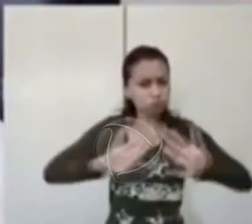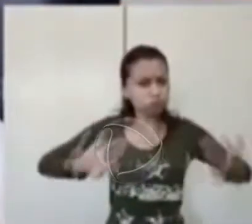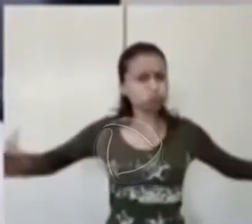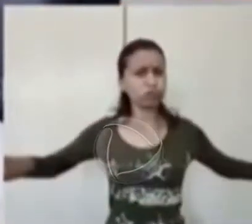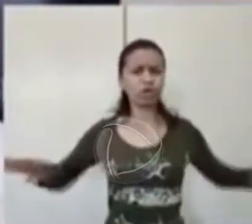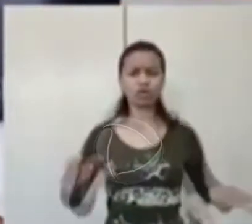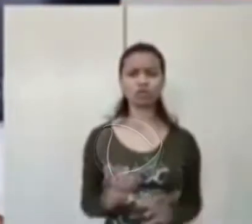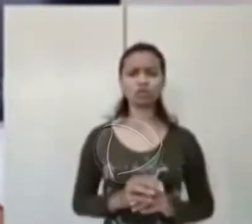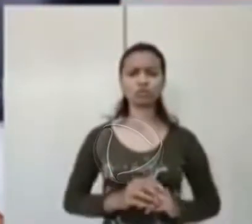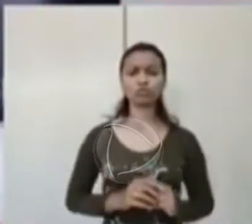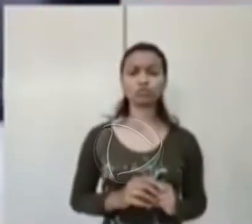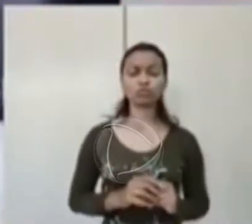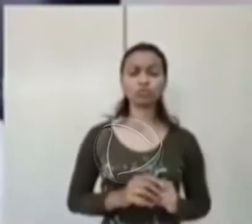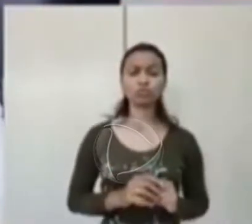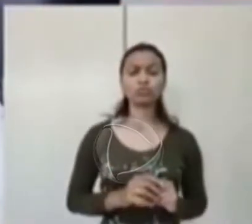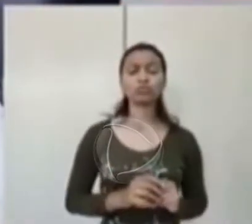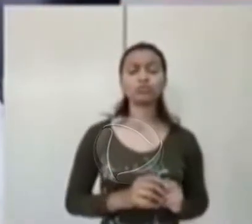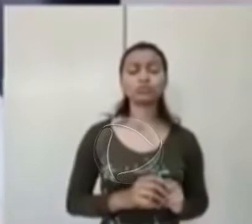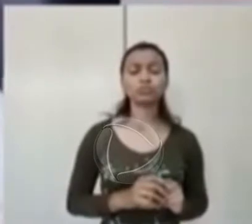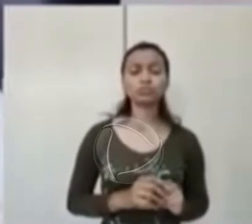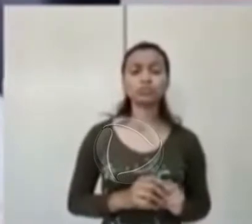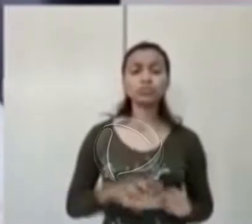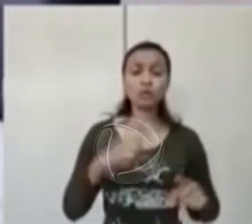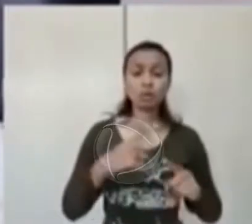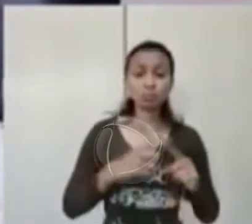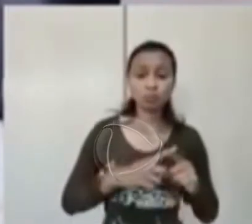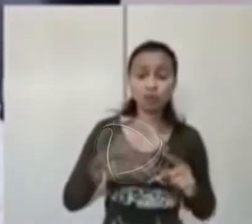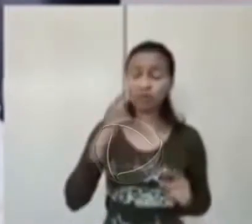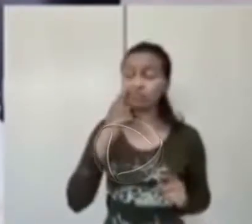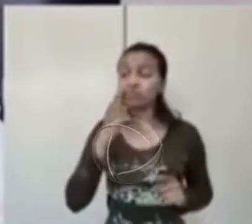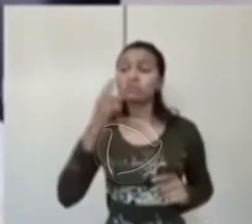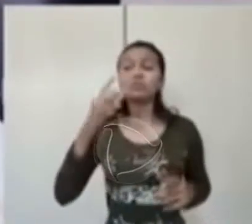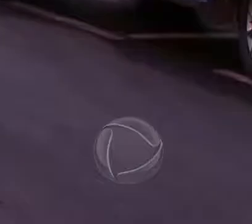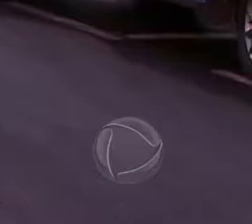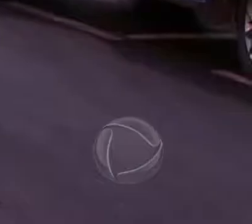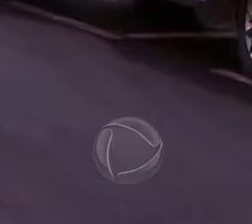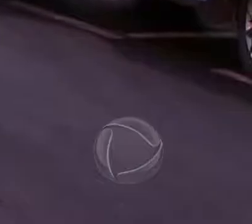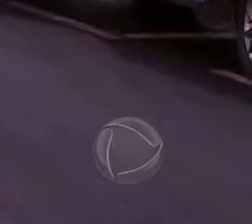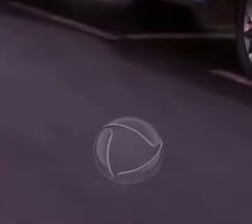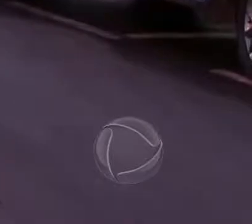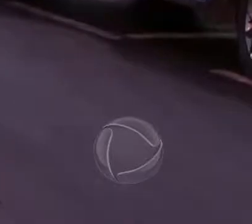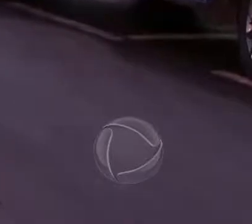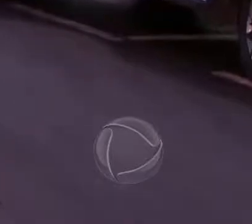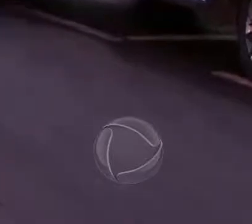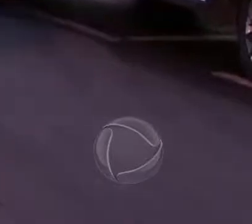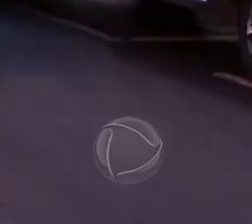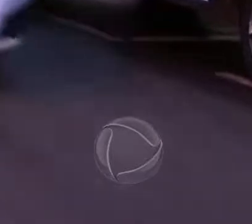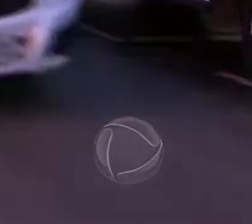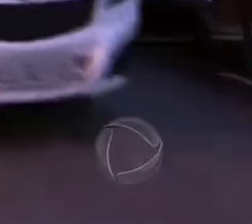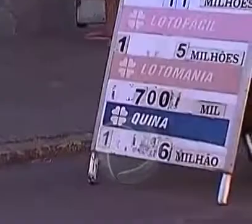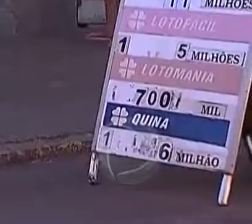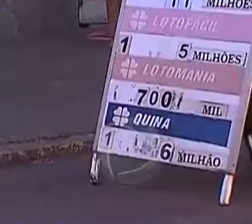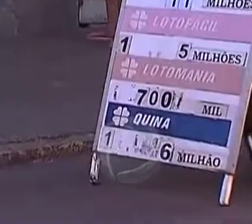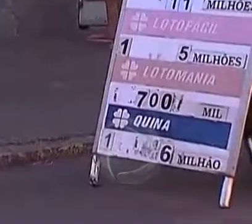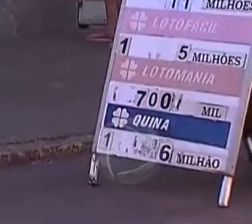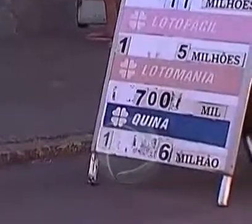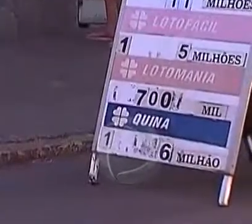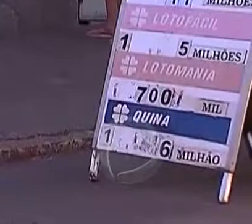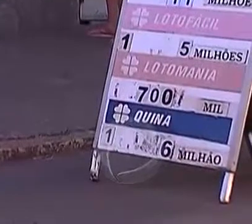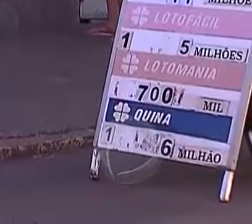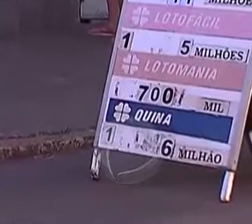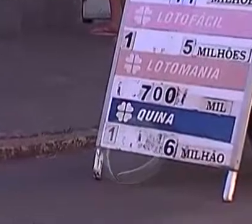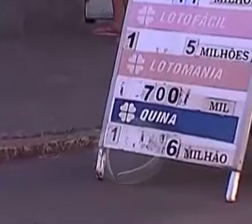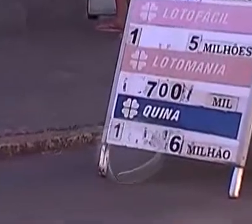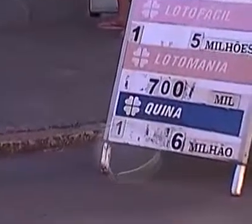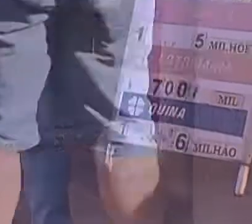gente correr um tanto mais de ar possível nesses locais. Batatais está na fase amarela do Plano São Paulo